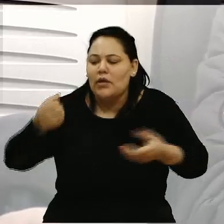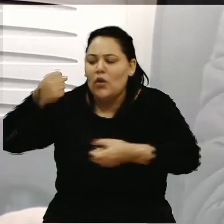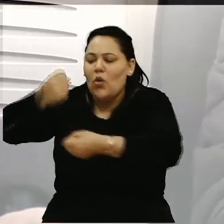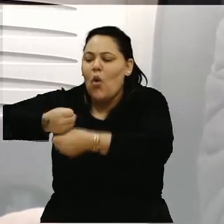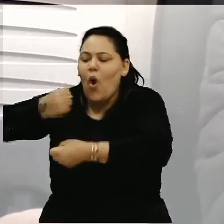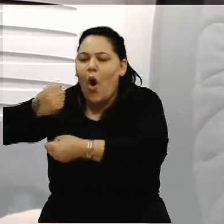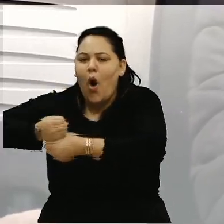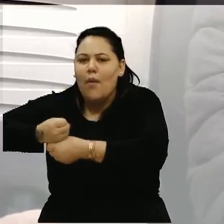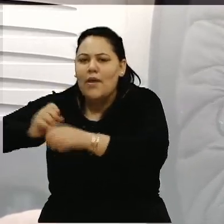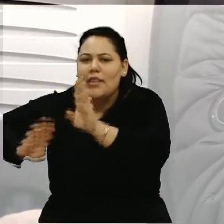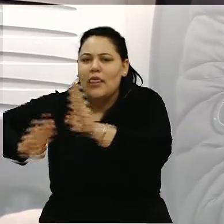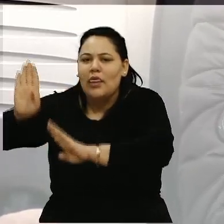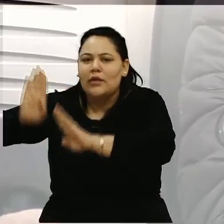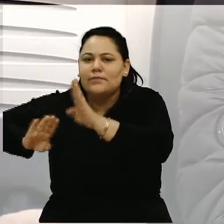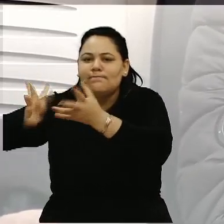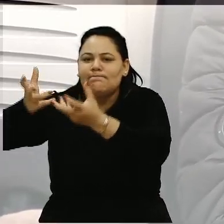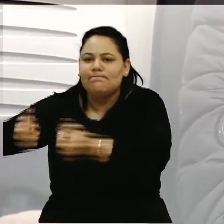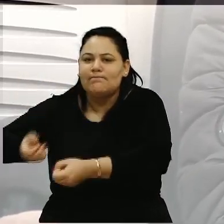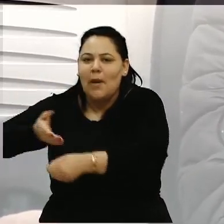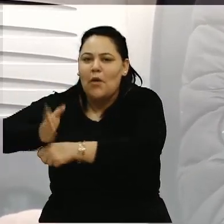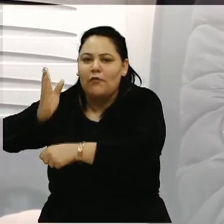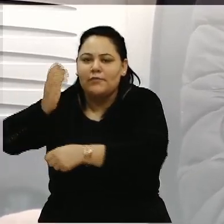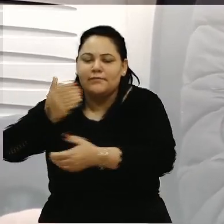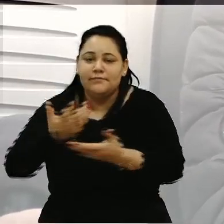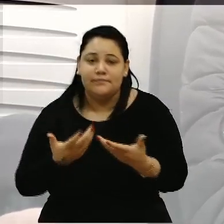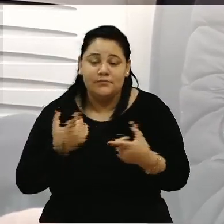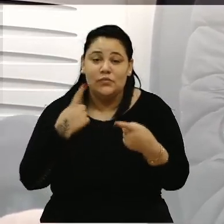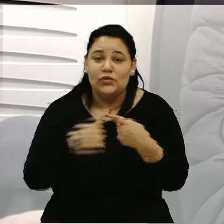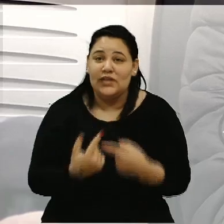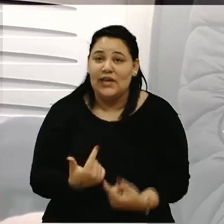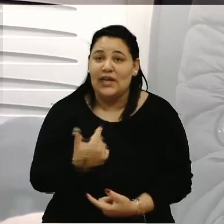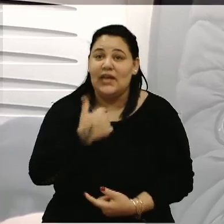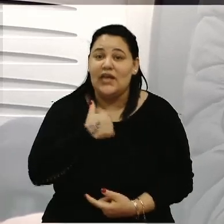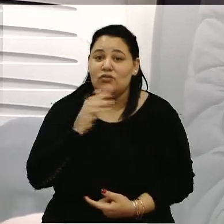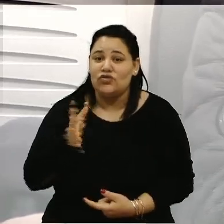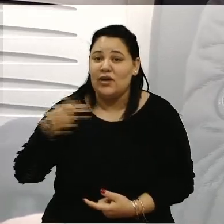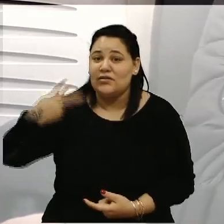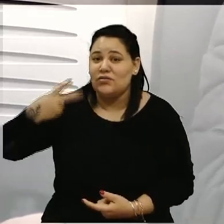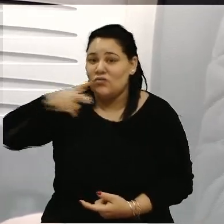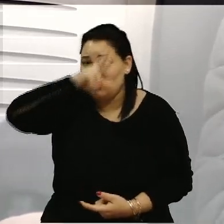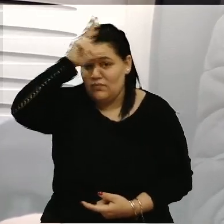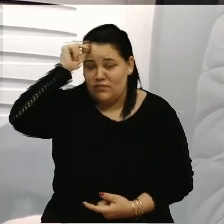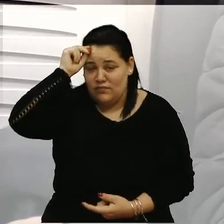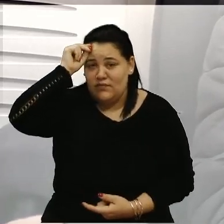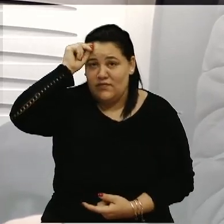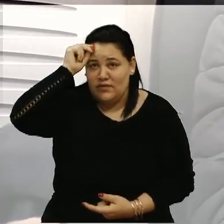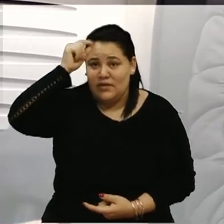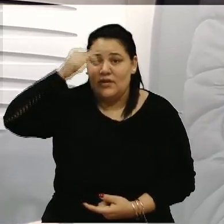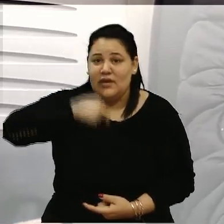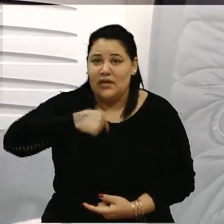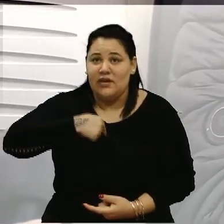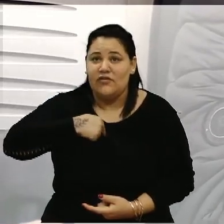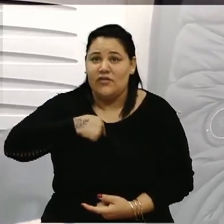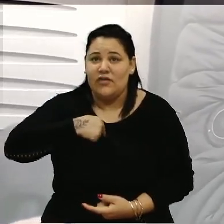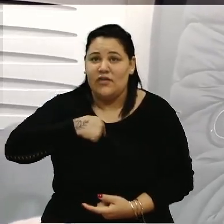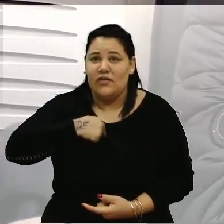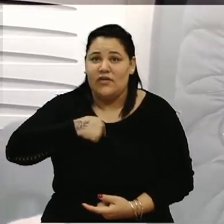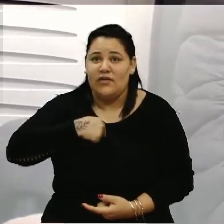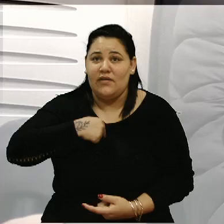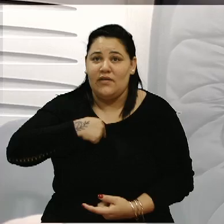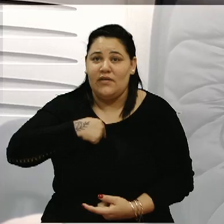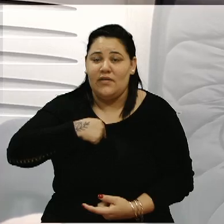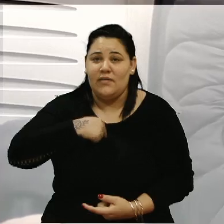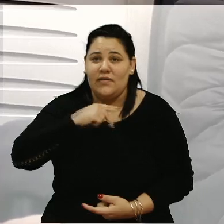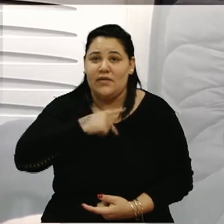empresas que licitam obras na nossa cidade. Porque eu fui prefeito e várias vezes precisei da Codeca. A Codeca não